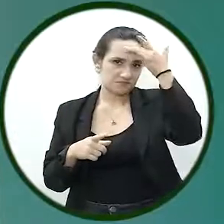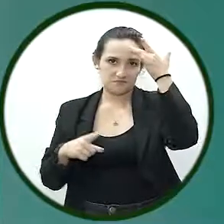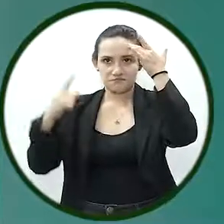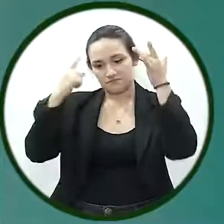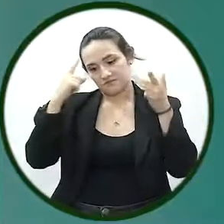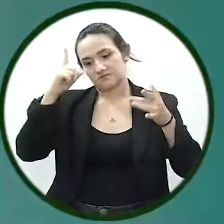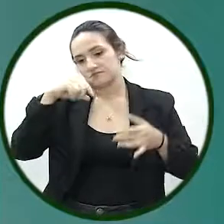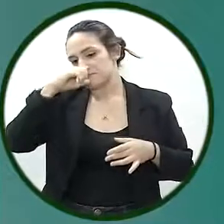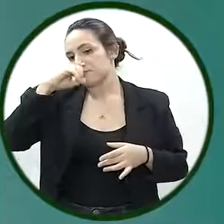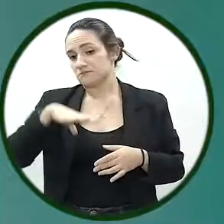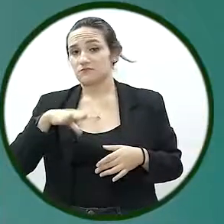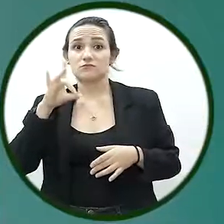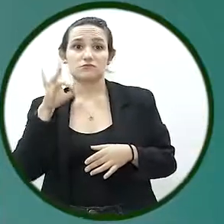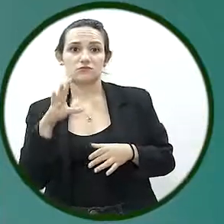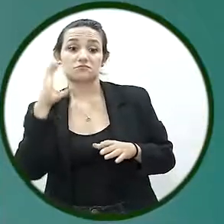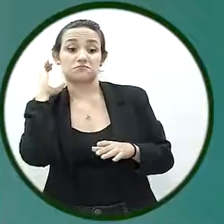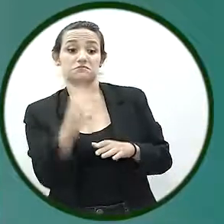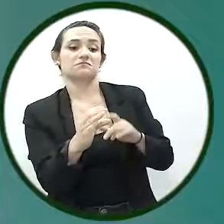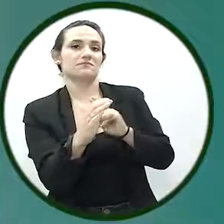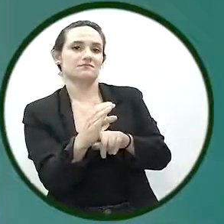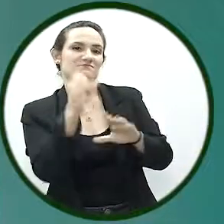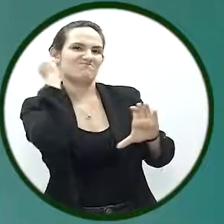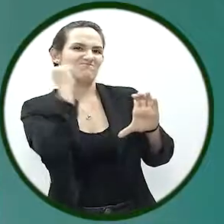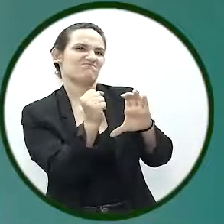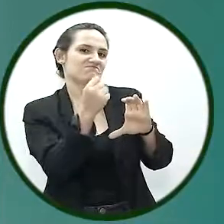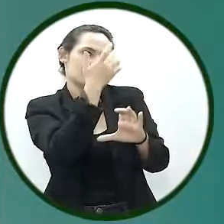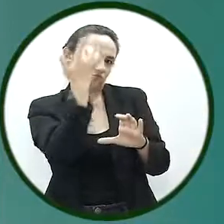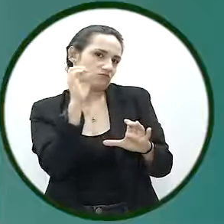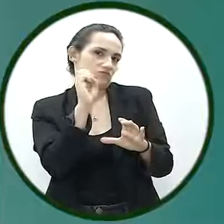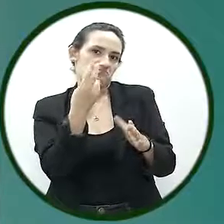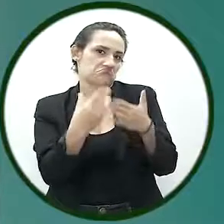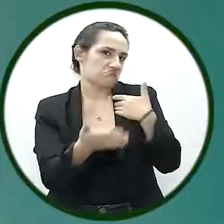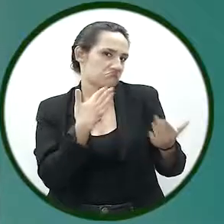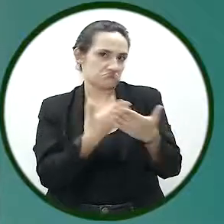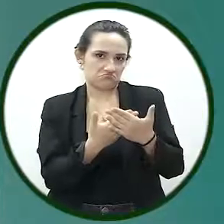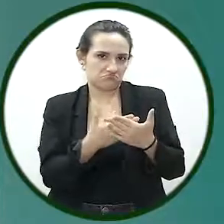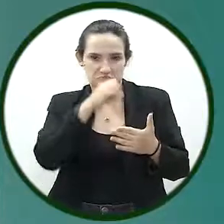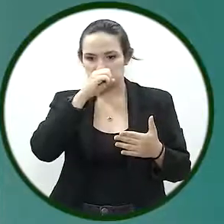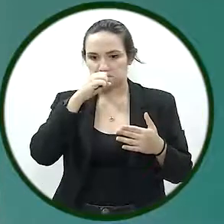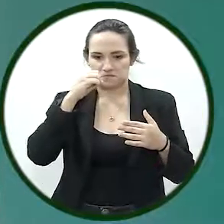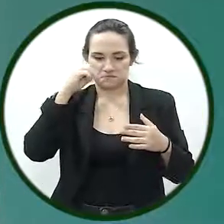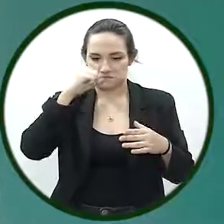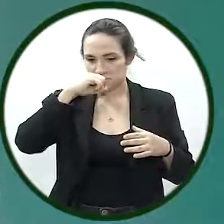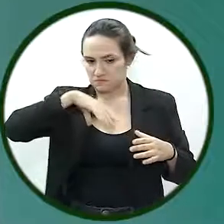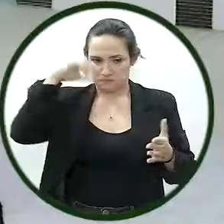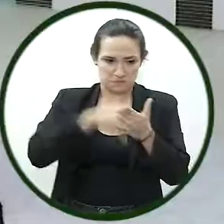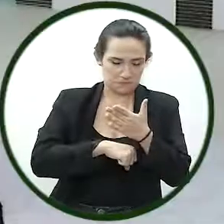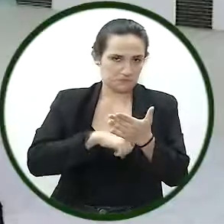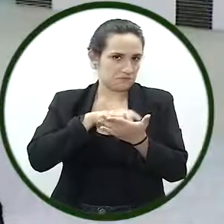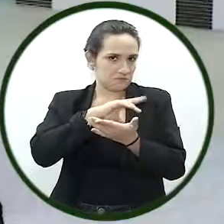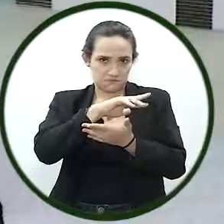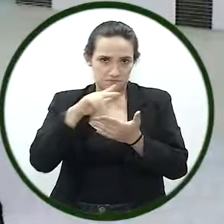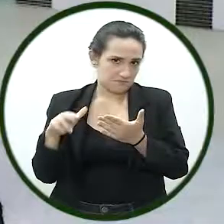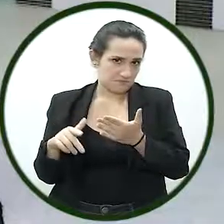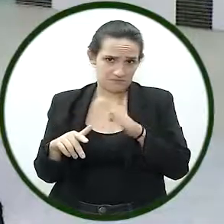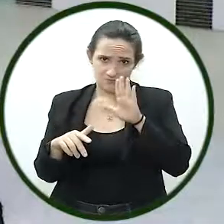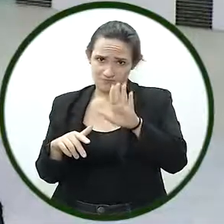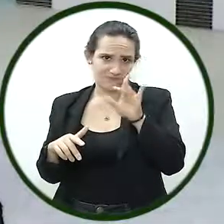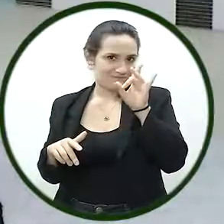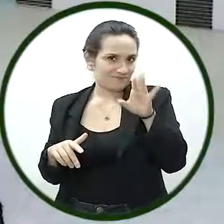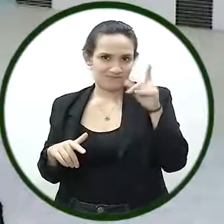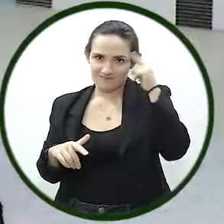por exemplo, o crime. Ele não deixa de ser uma violência, ele é uma violência. Mas por exemplo, a principal